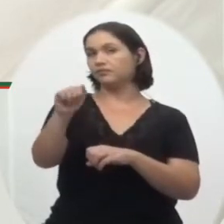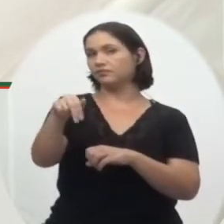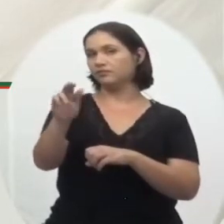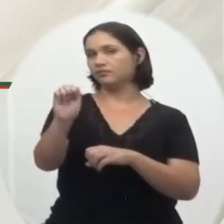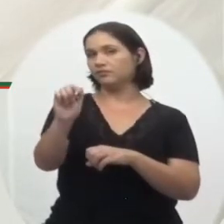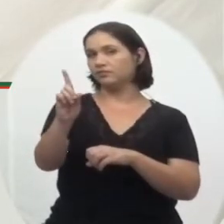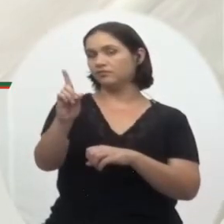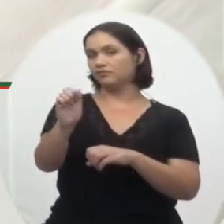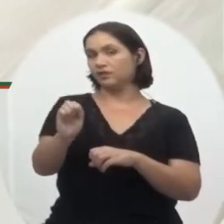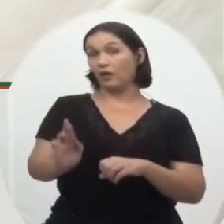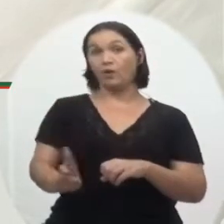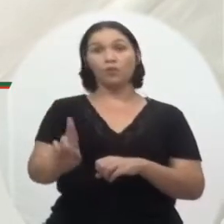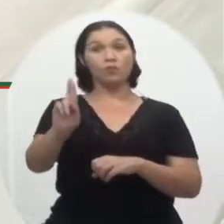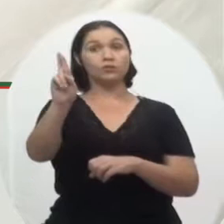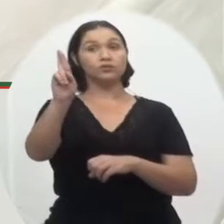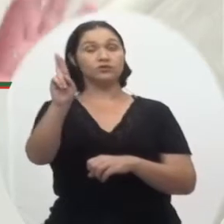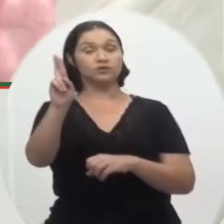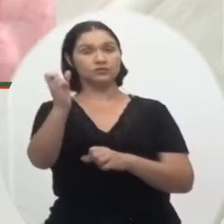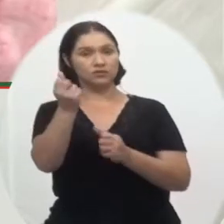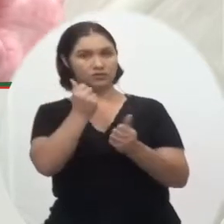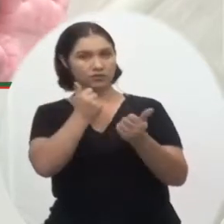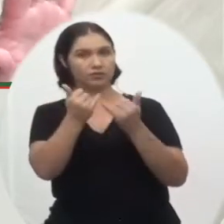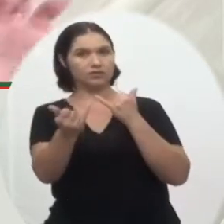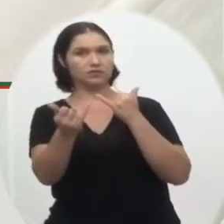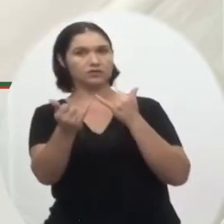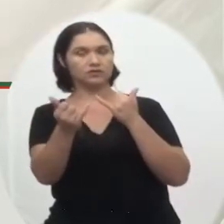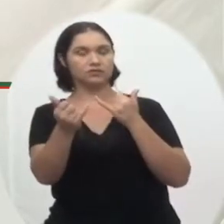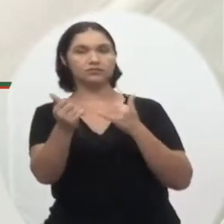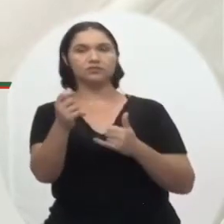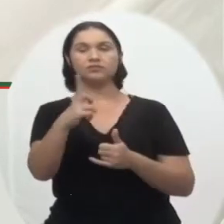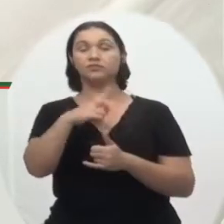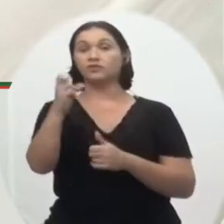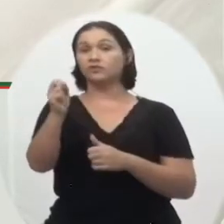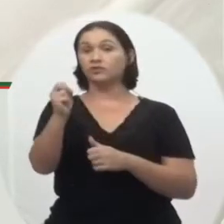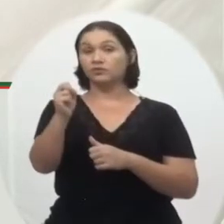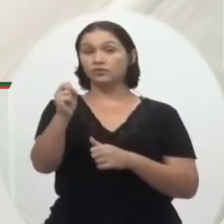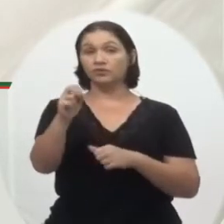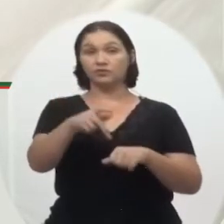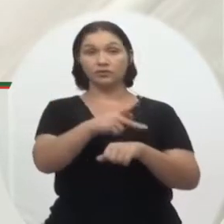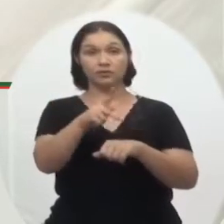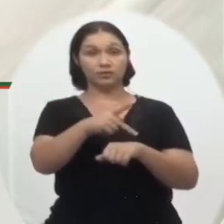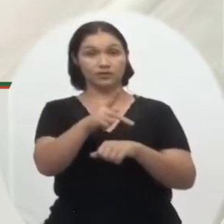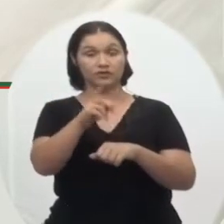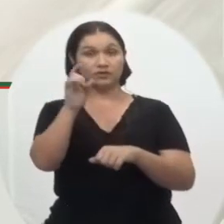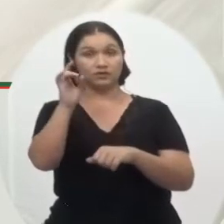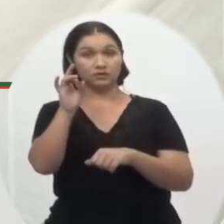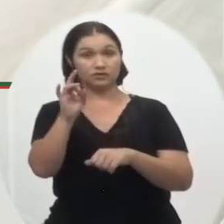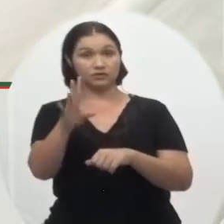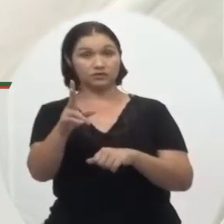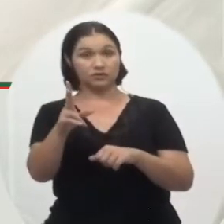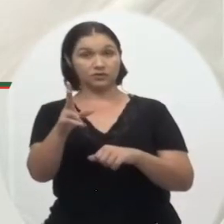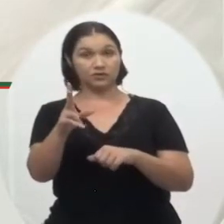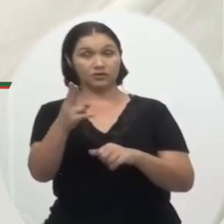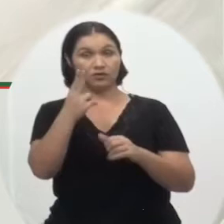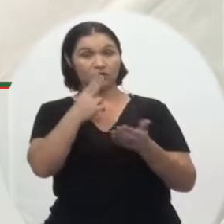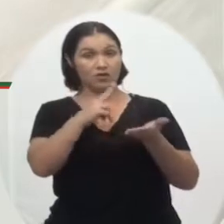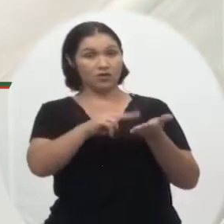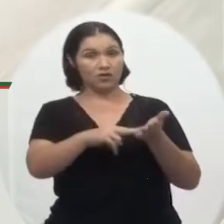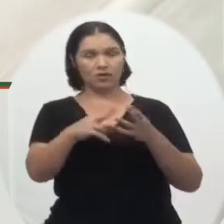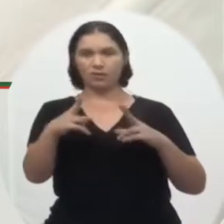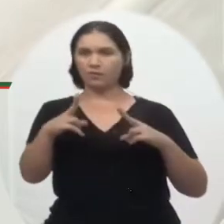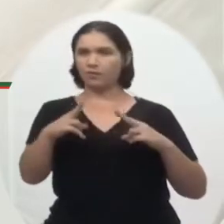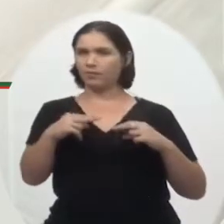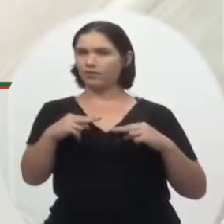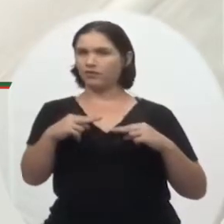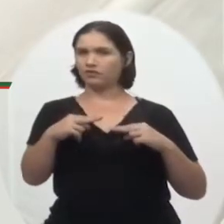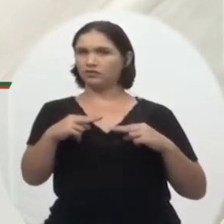exemplo, e nós temos informações, apenas 8 países no mundo são totalmente privados, os Correios, não são do Estado.